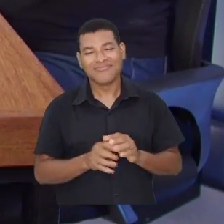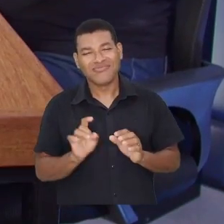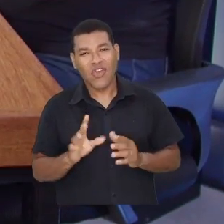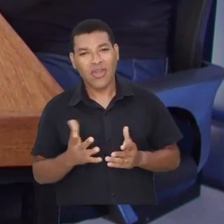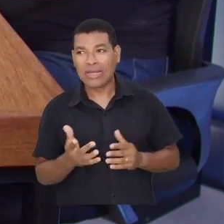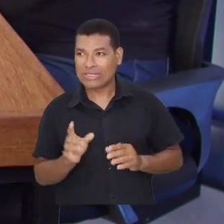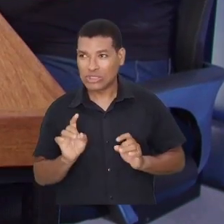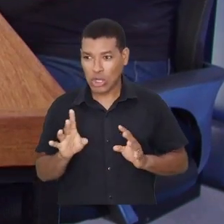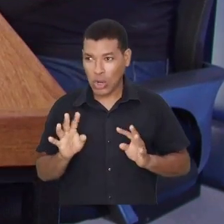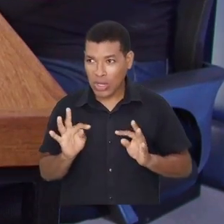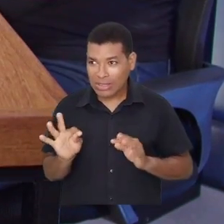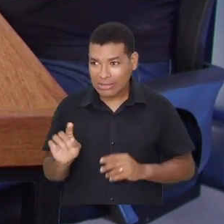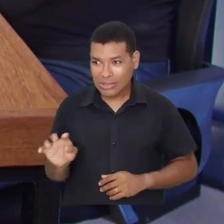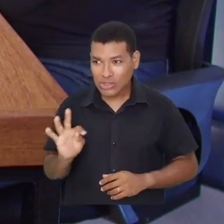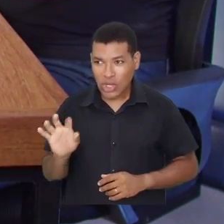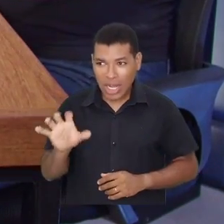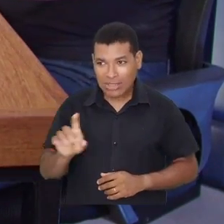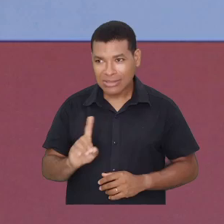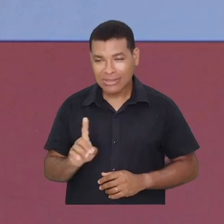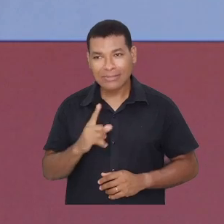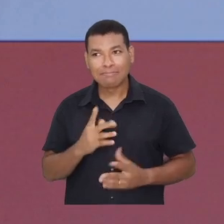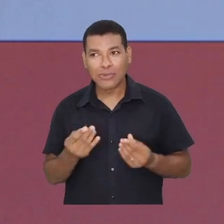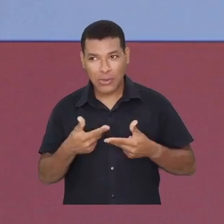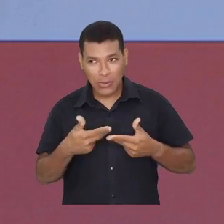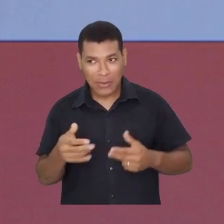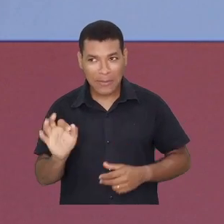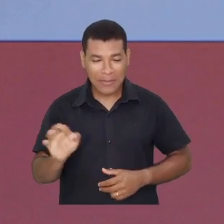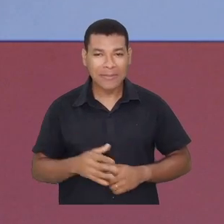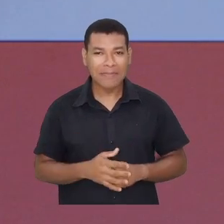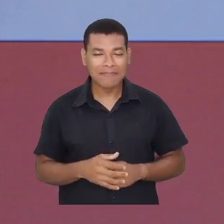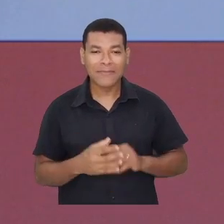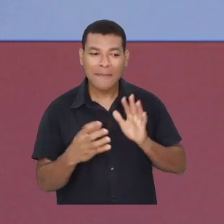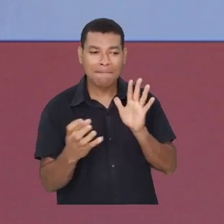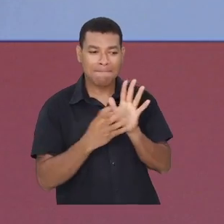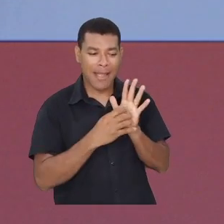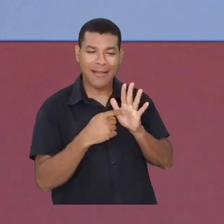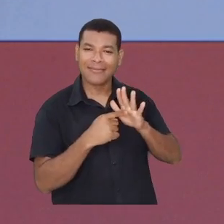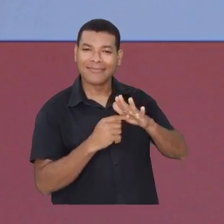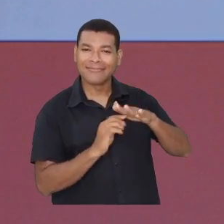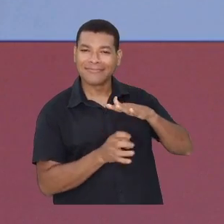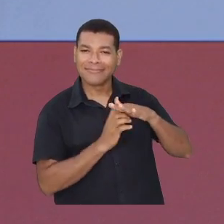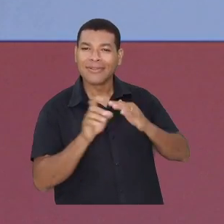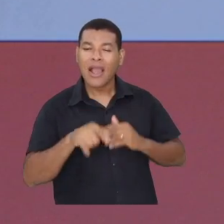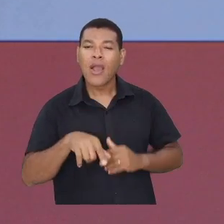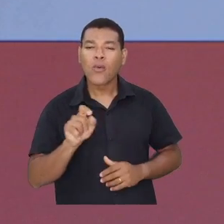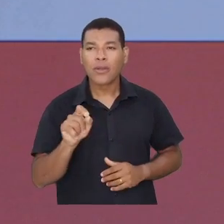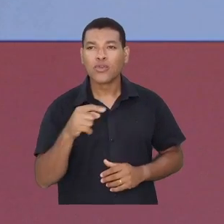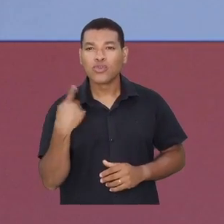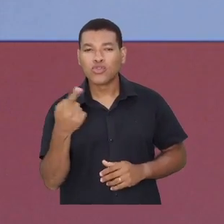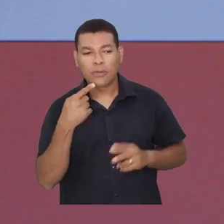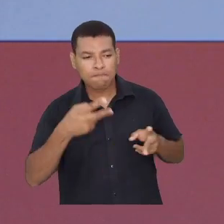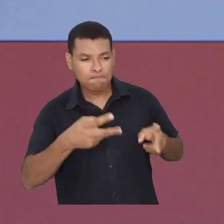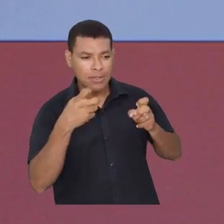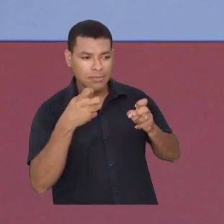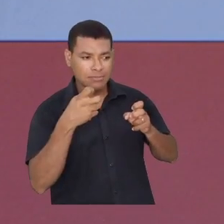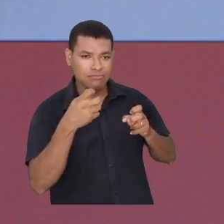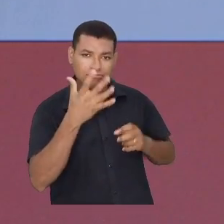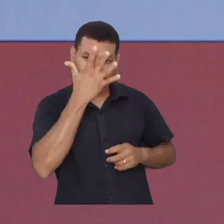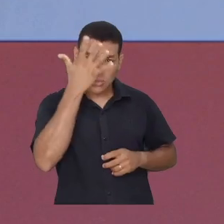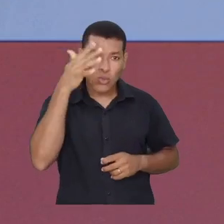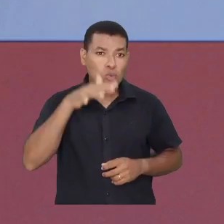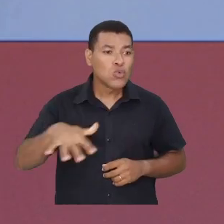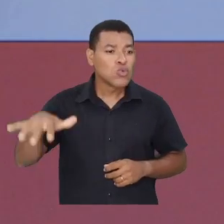isso. Né? Eu acho que uma coisa que é muito legal também é pensar que marca empregadora é a percepção que a gente vai consolidando na cabeça